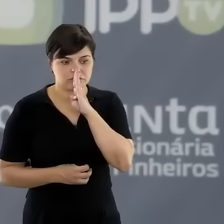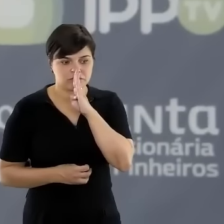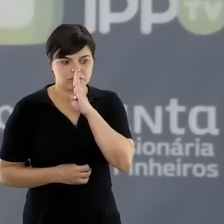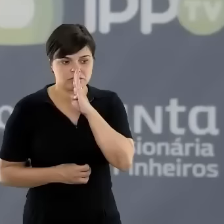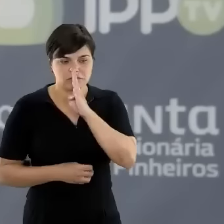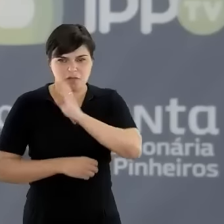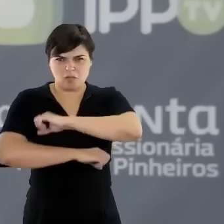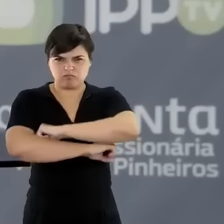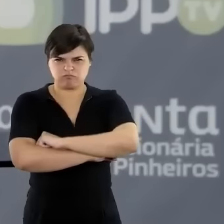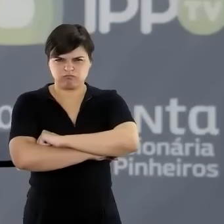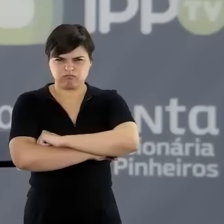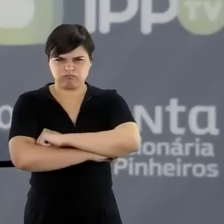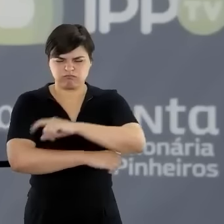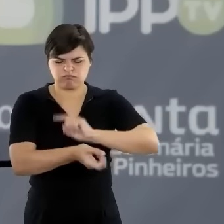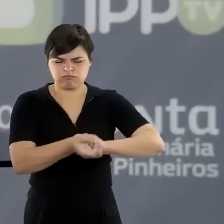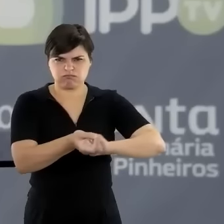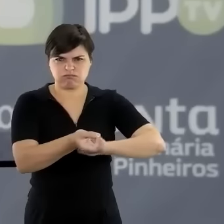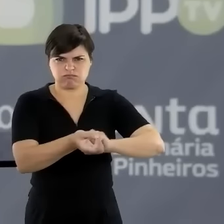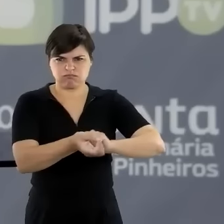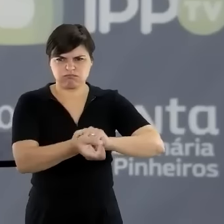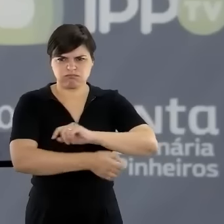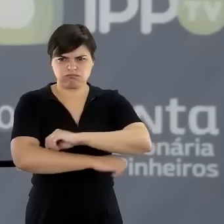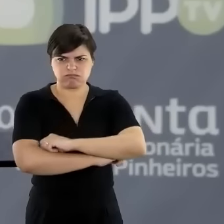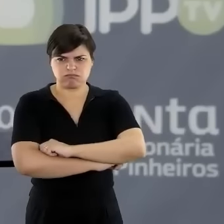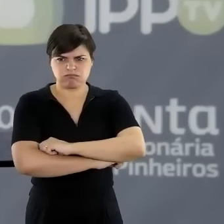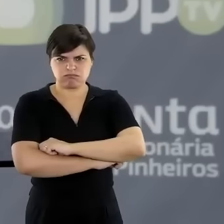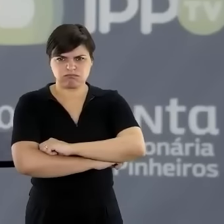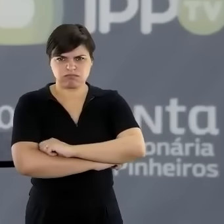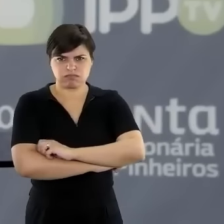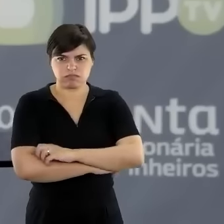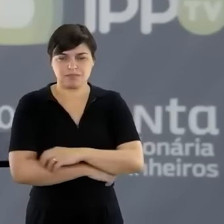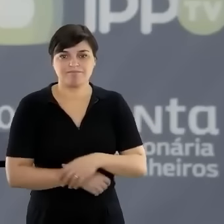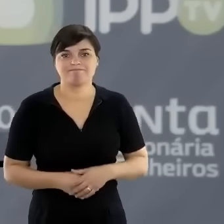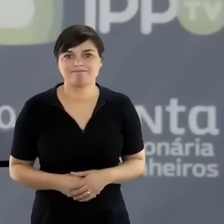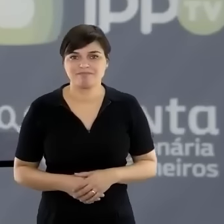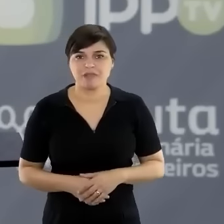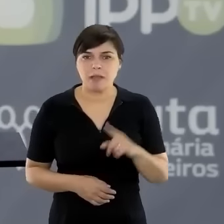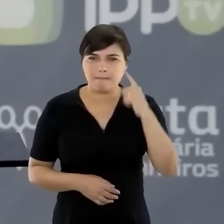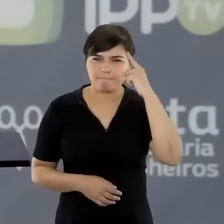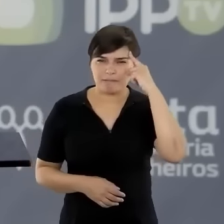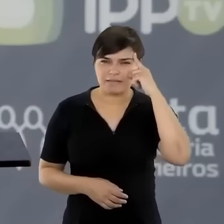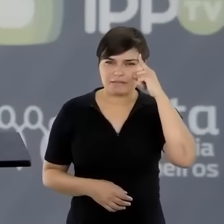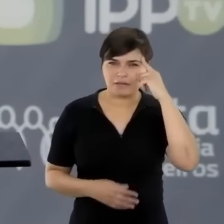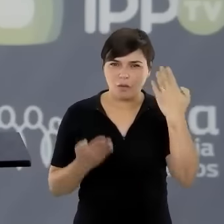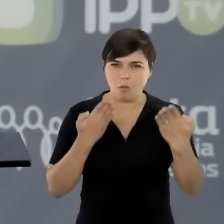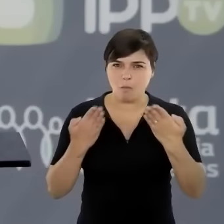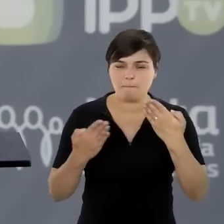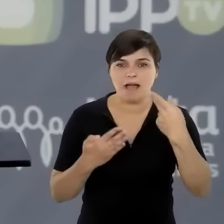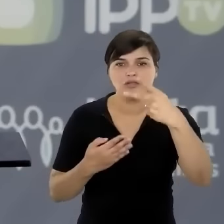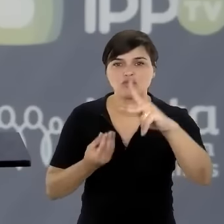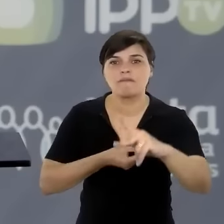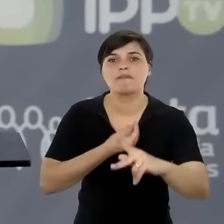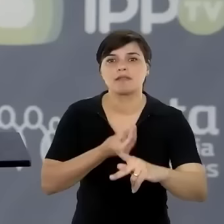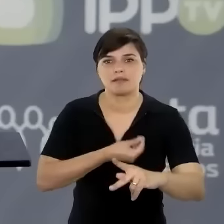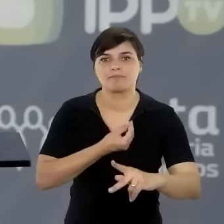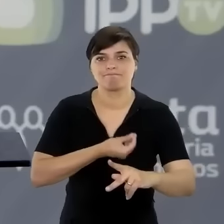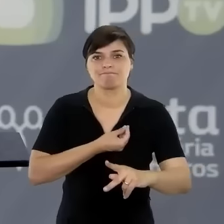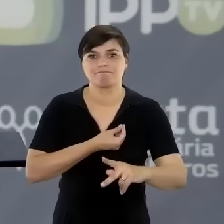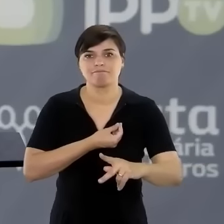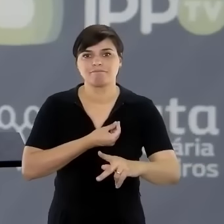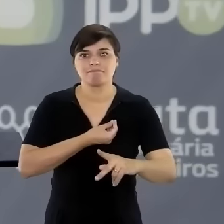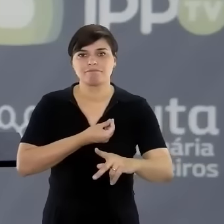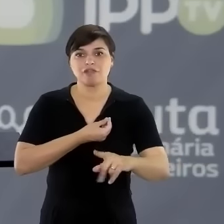mais o Jonas vive dentro de nós o coração de Jonas bate em nosso